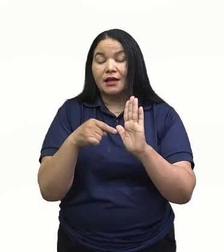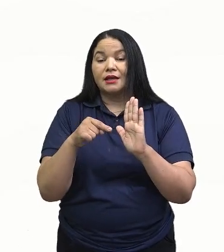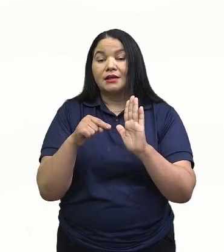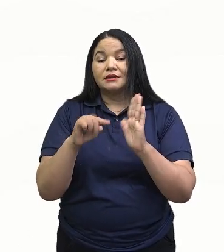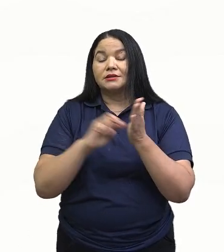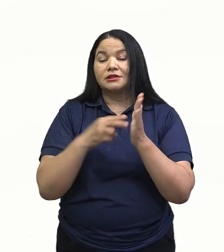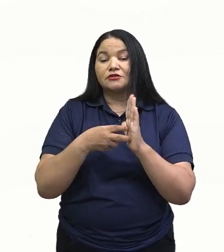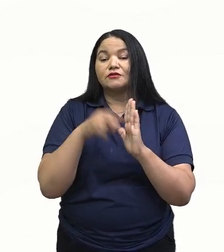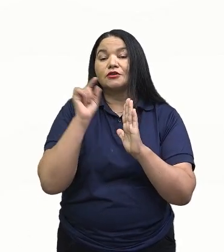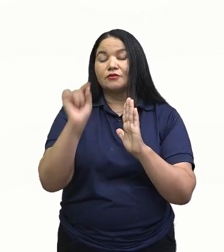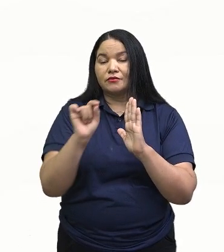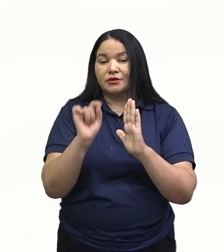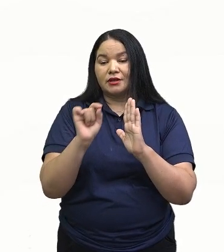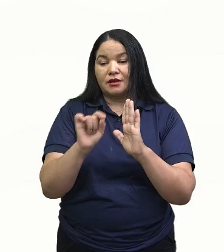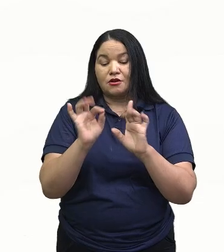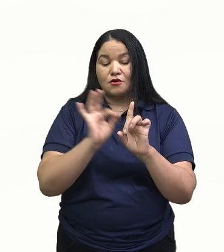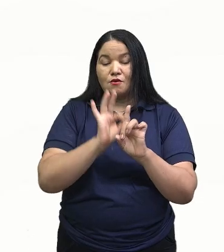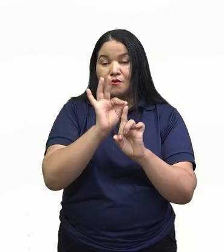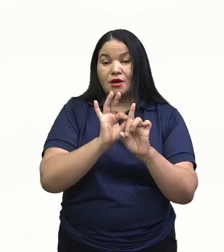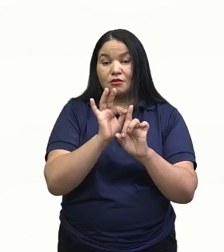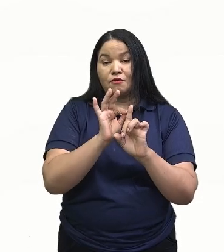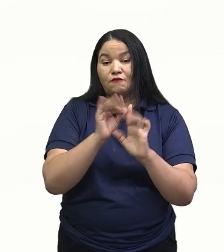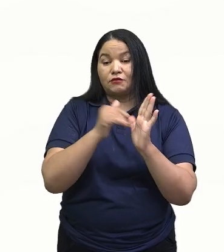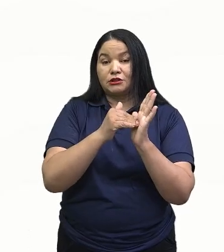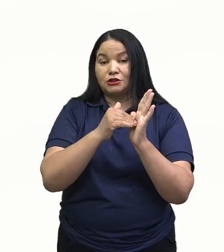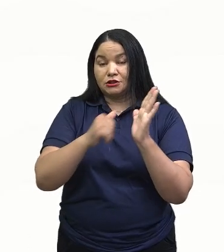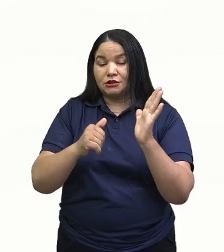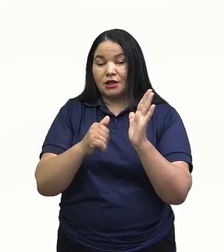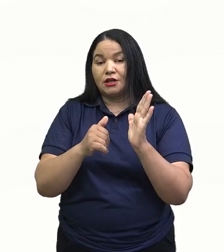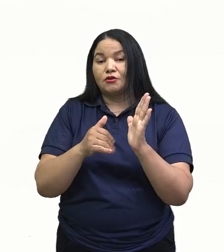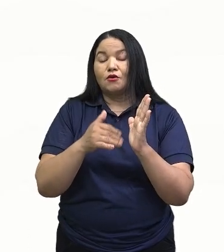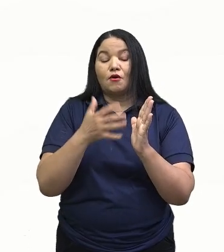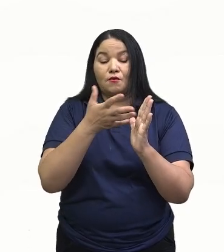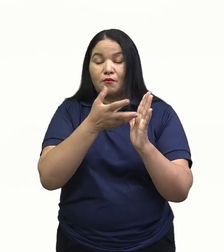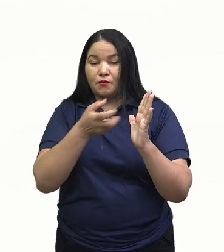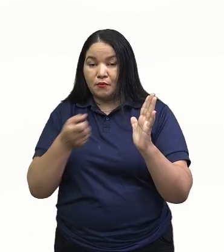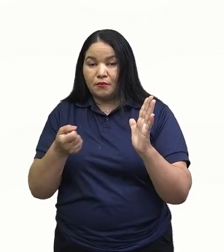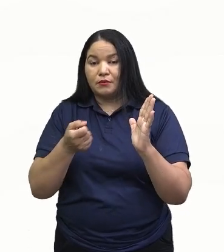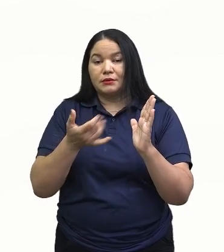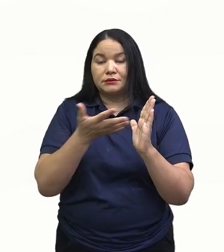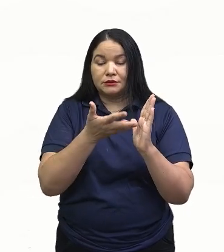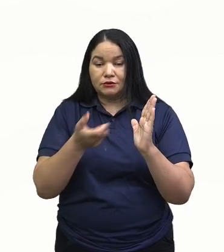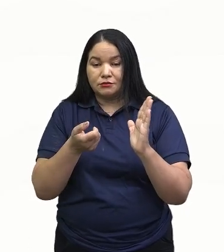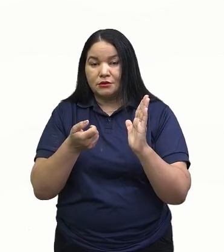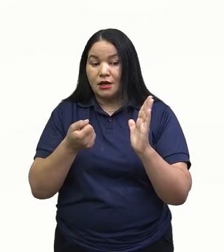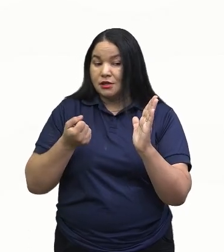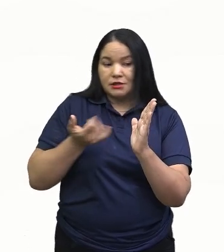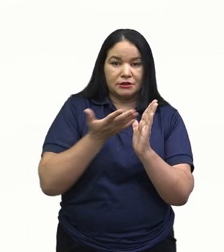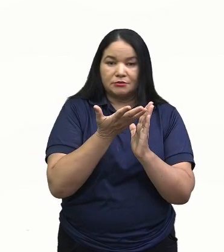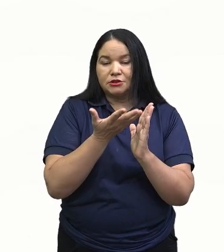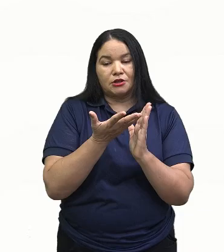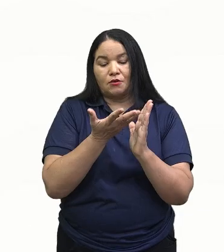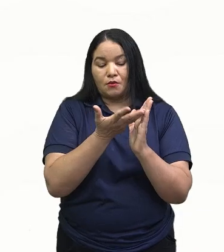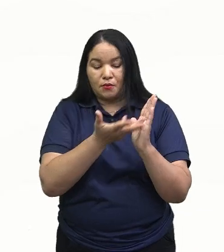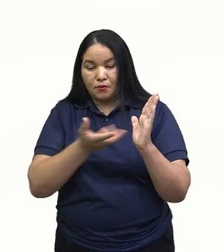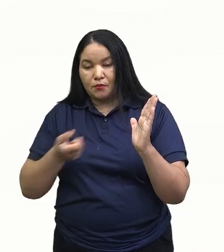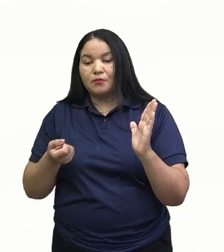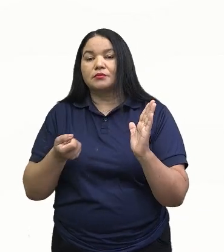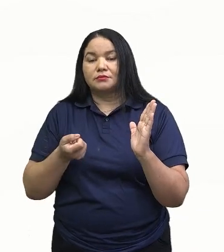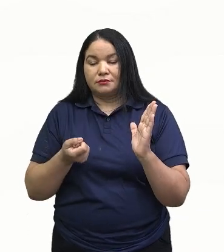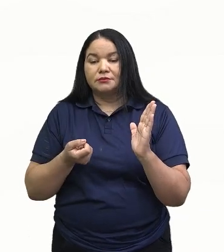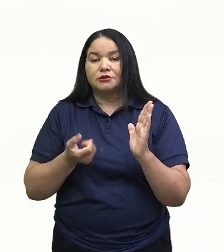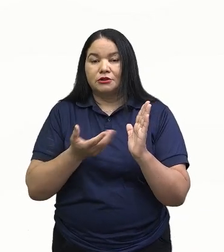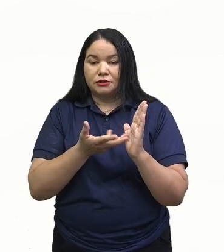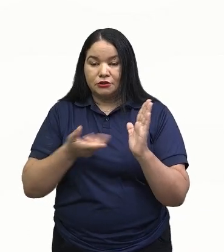significado. Significa que o calor foi retirado desse corpo. Esse corpo não recebeu calor, não recebeu energia. A energia foi